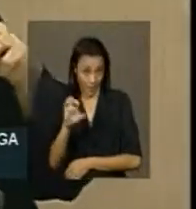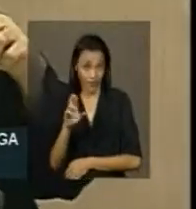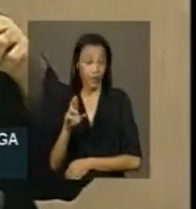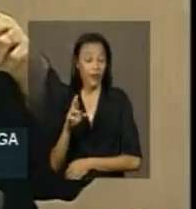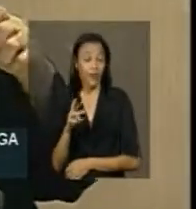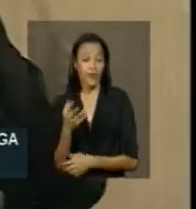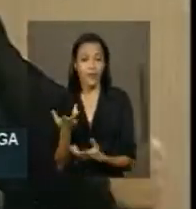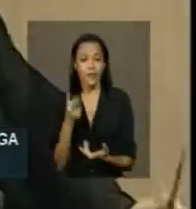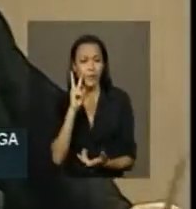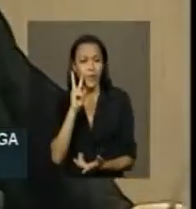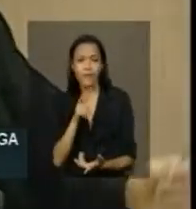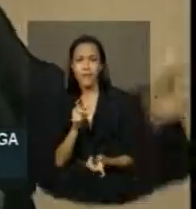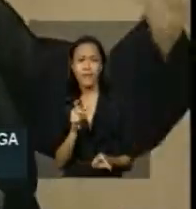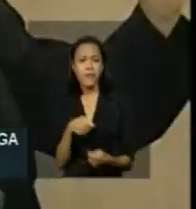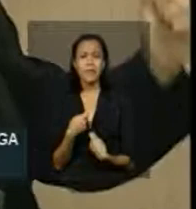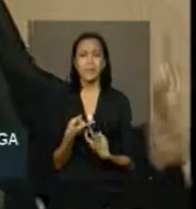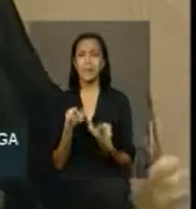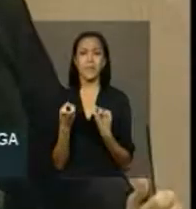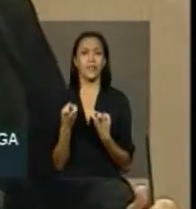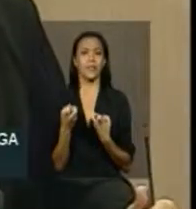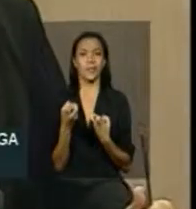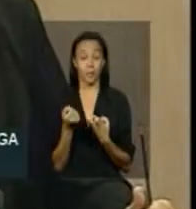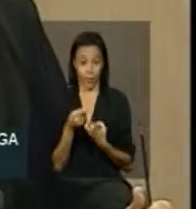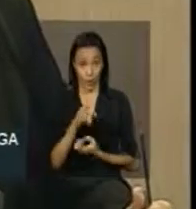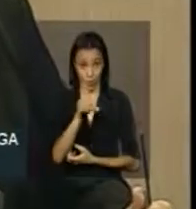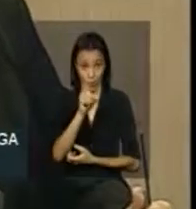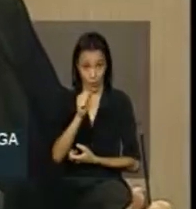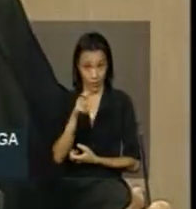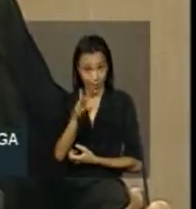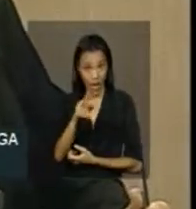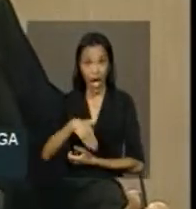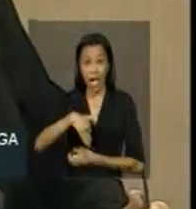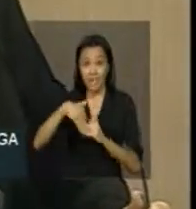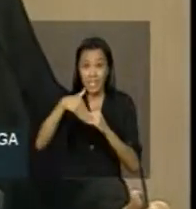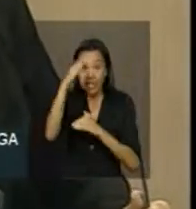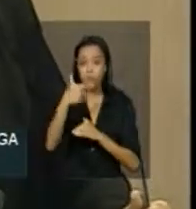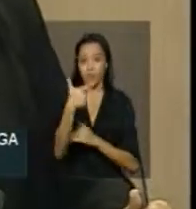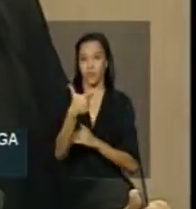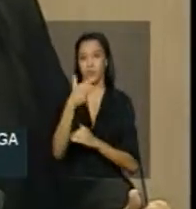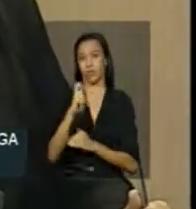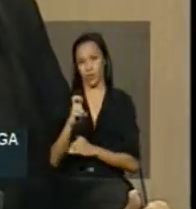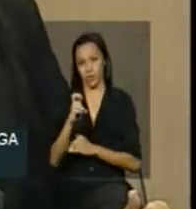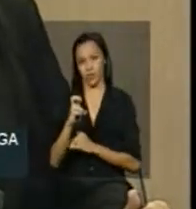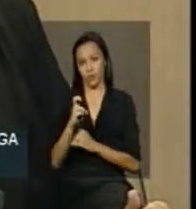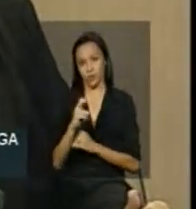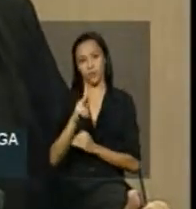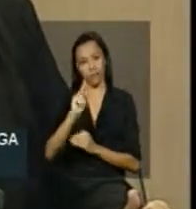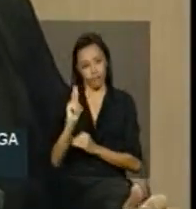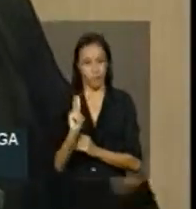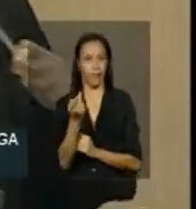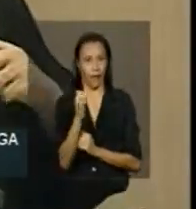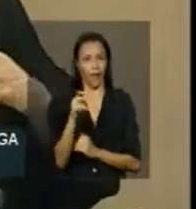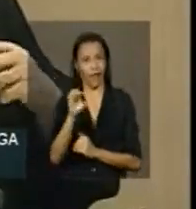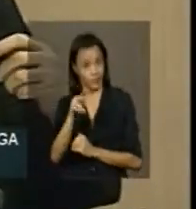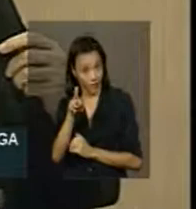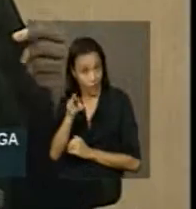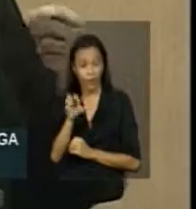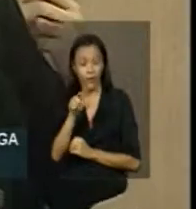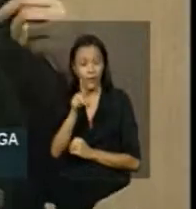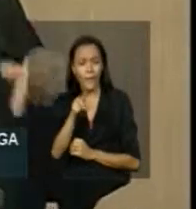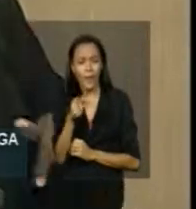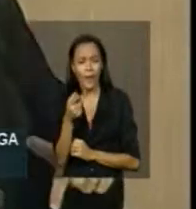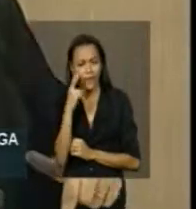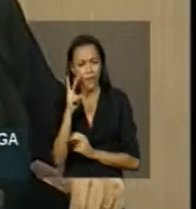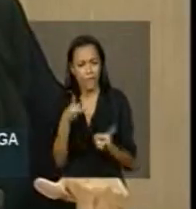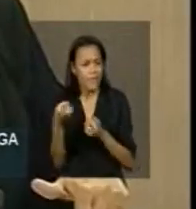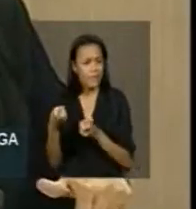é visto necessariamente pelos pelo CEP da tela itens acima de 25 hectares só leia quem tá sendo e não quer dizer